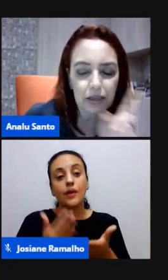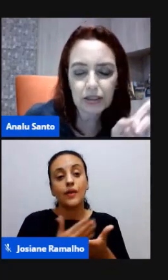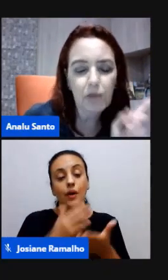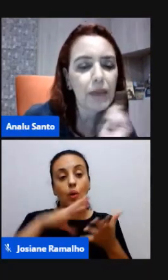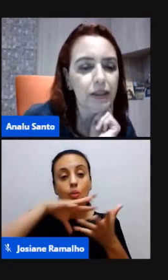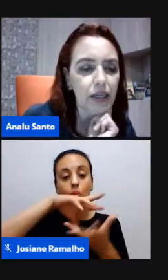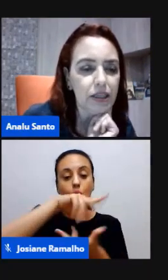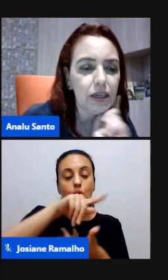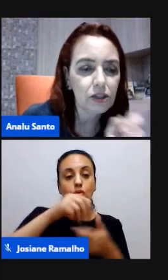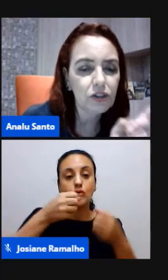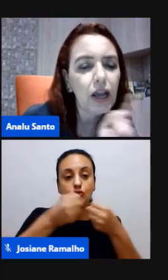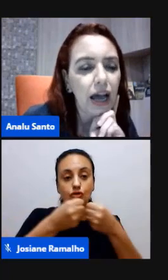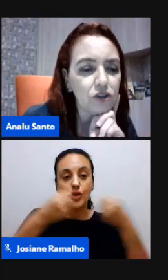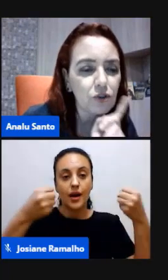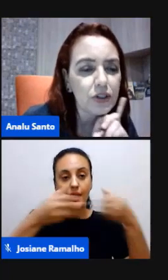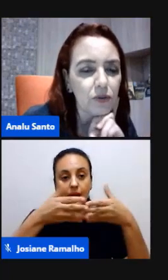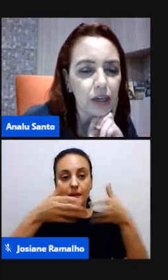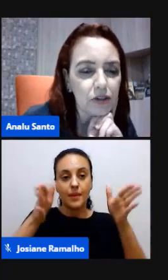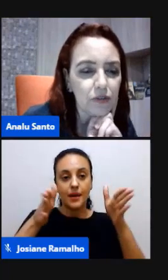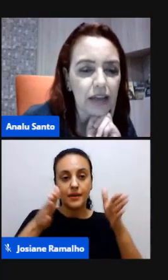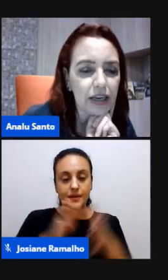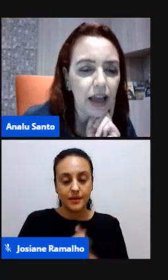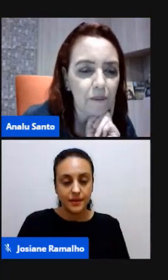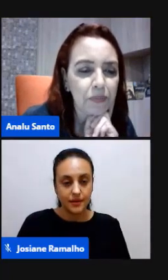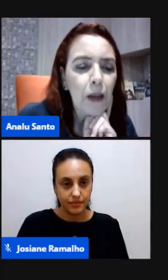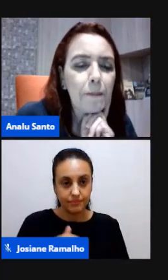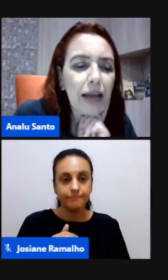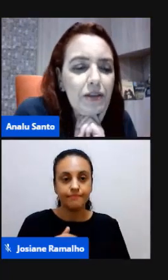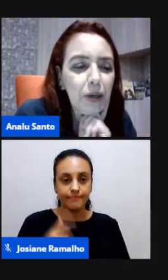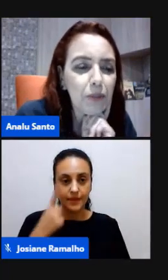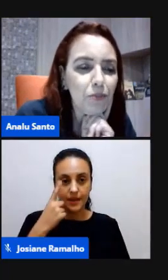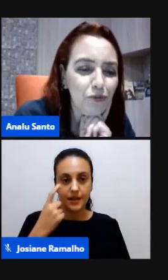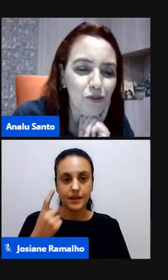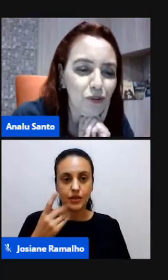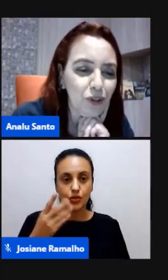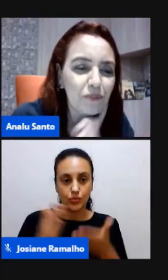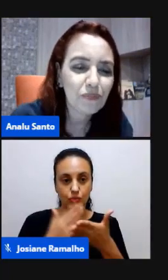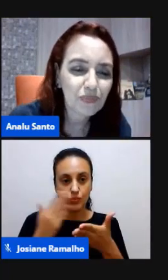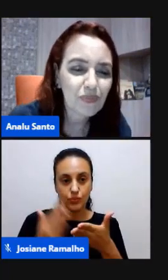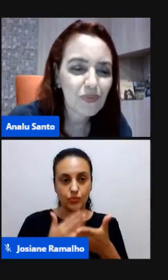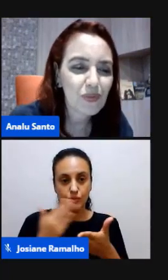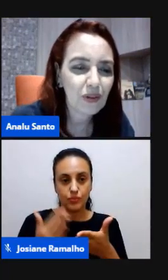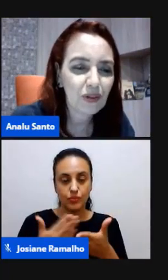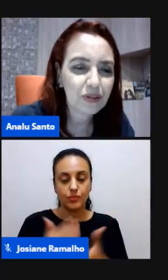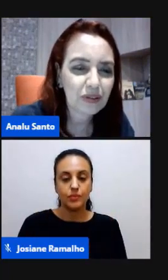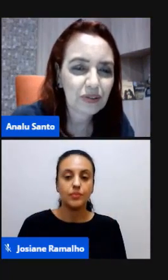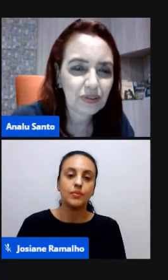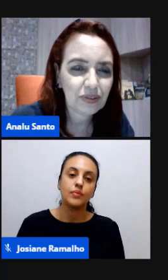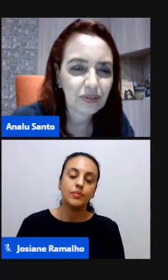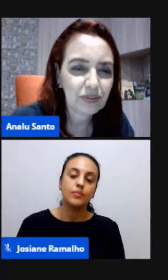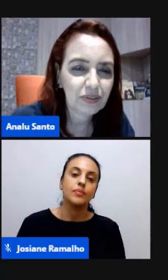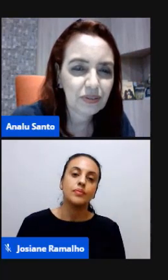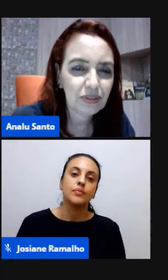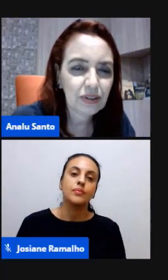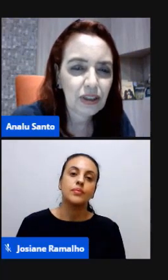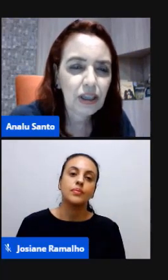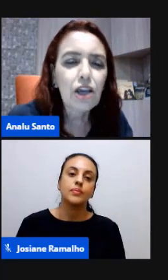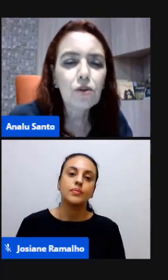Janelas Abertas, que é bem interessante a discussão que eles fazem lá. Passa para mim, por favor.